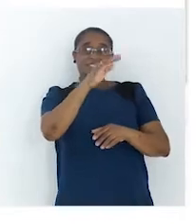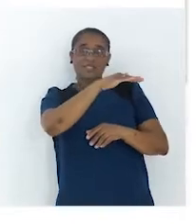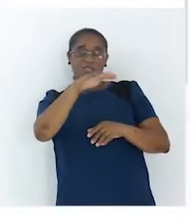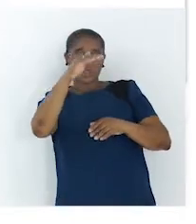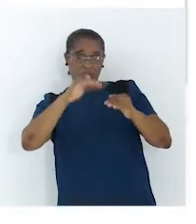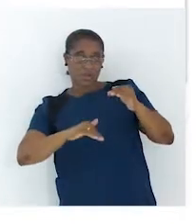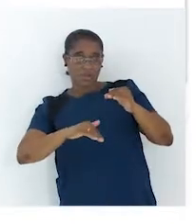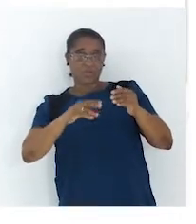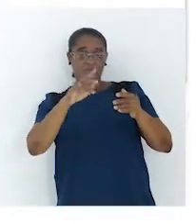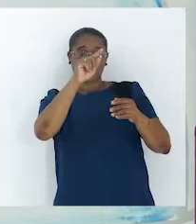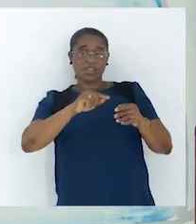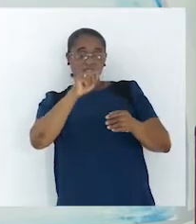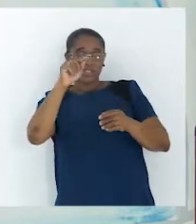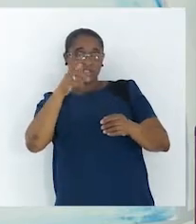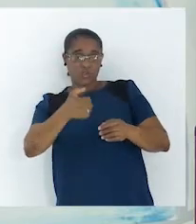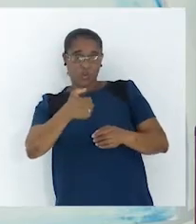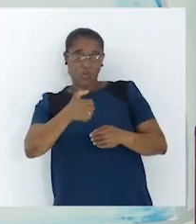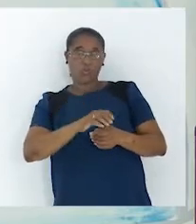raízes 2516